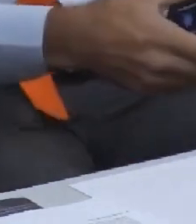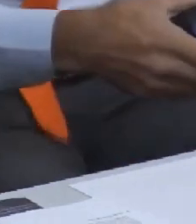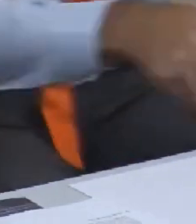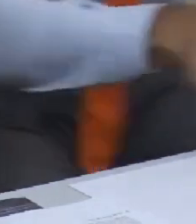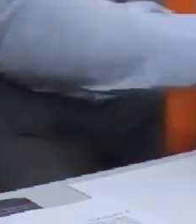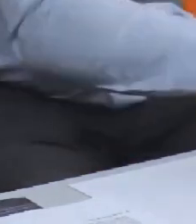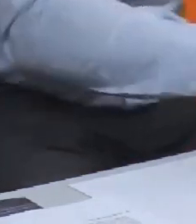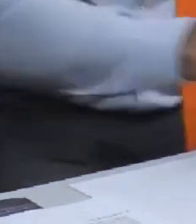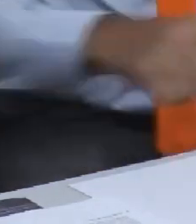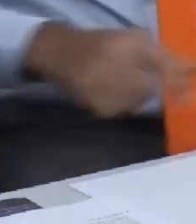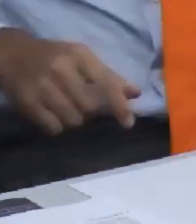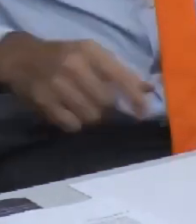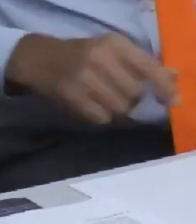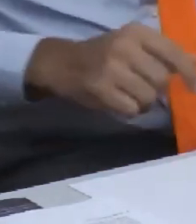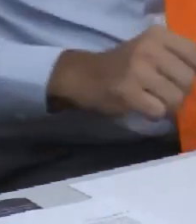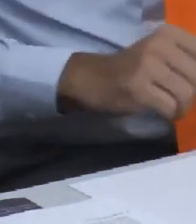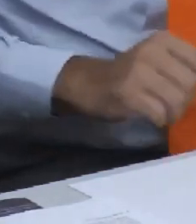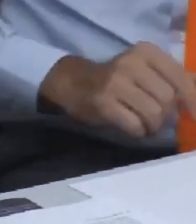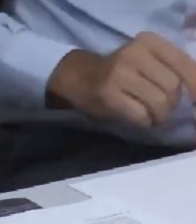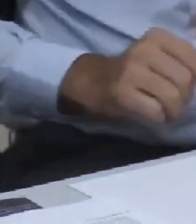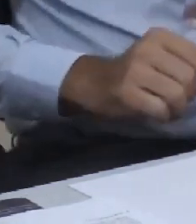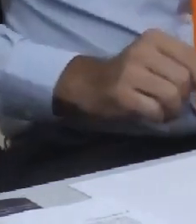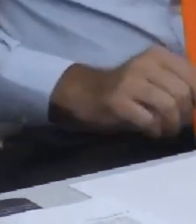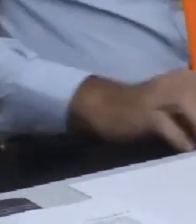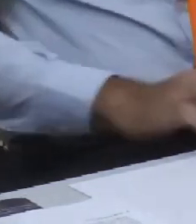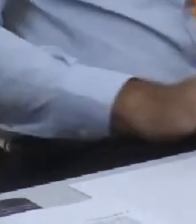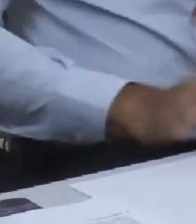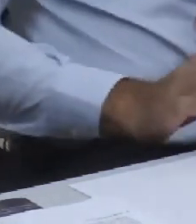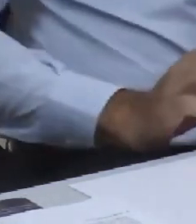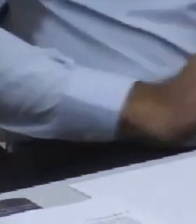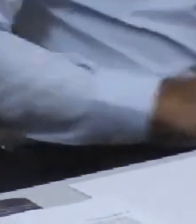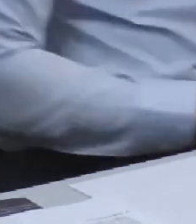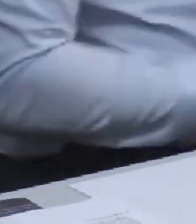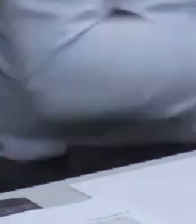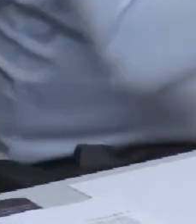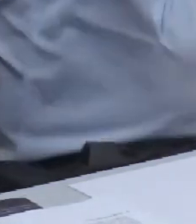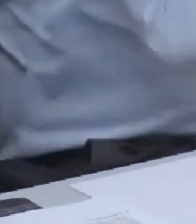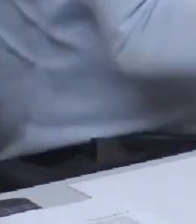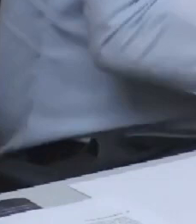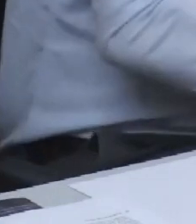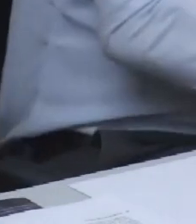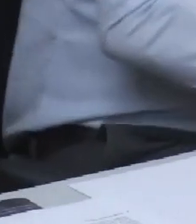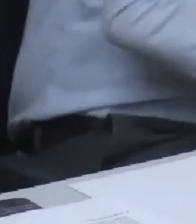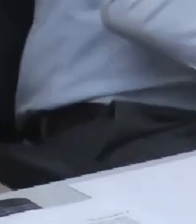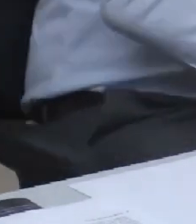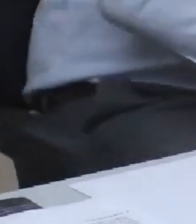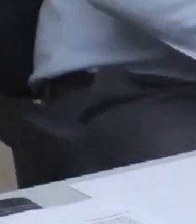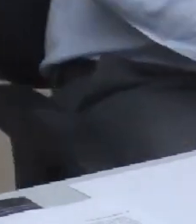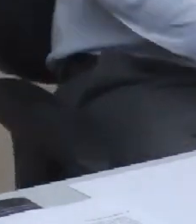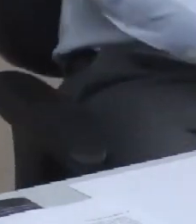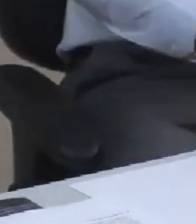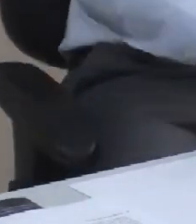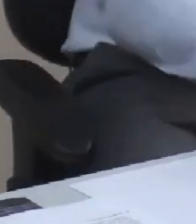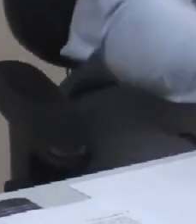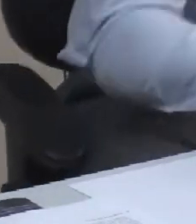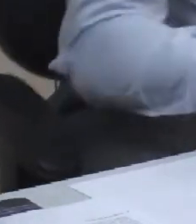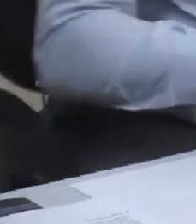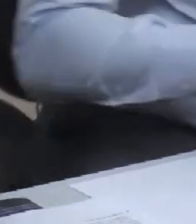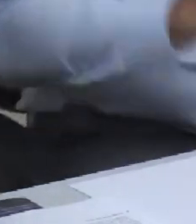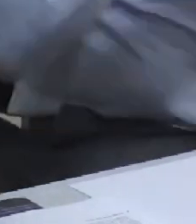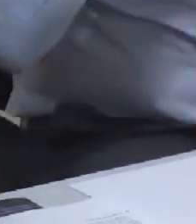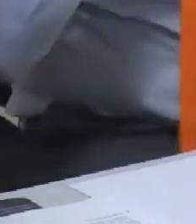João Kerlisson Pereira Pinto, que é o presidente da Associação da União das Pessoas com Deficiência de Minas Gerais.